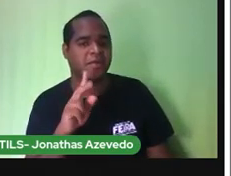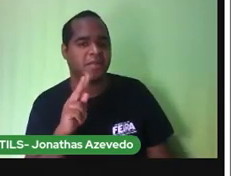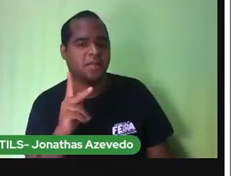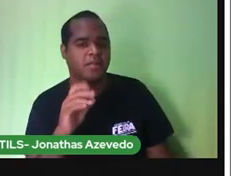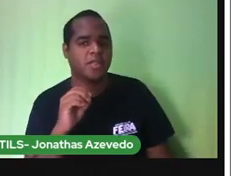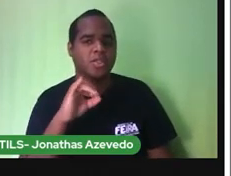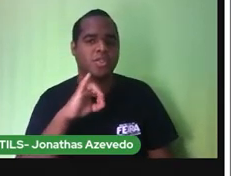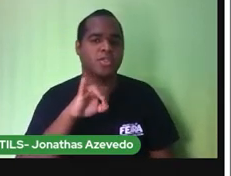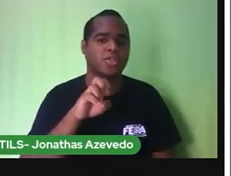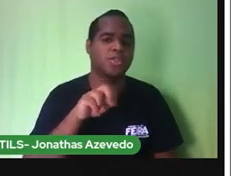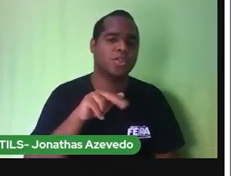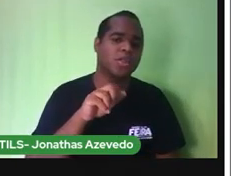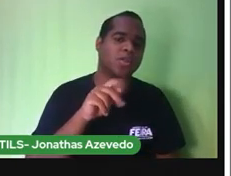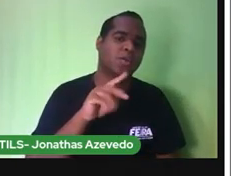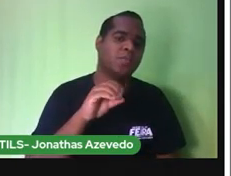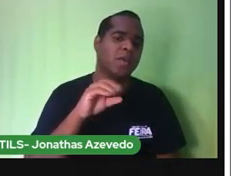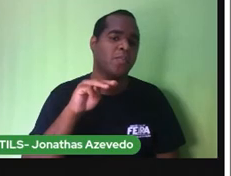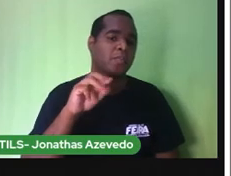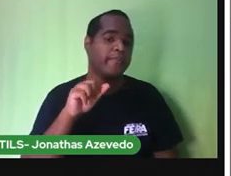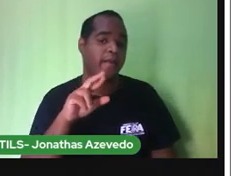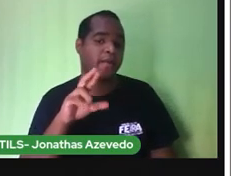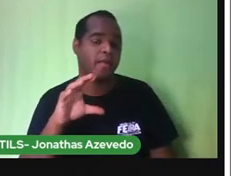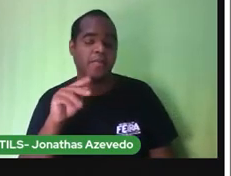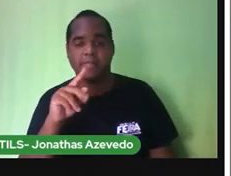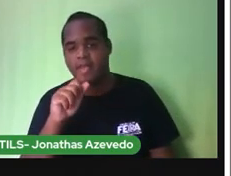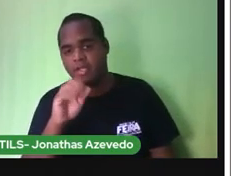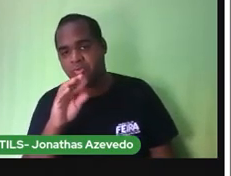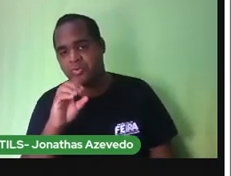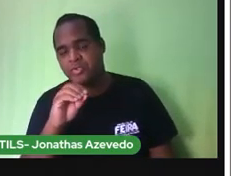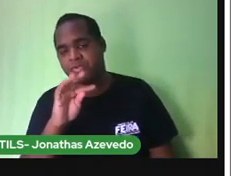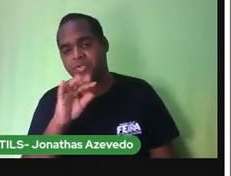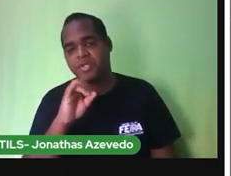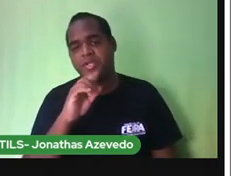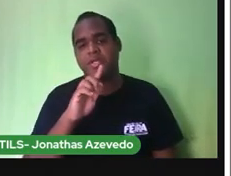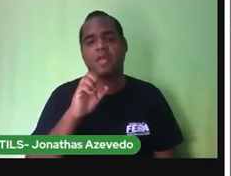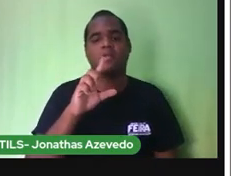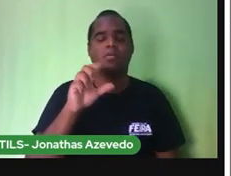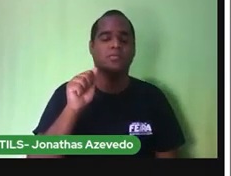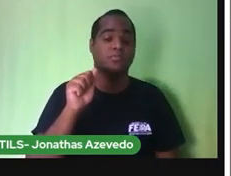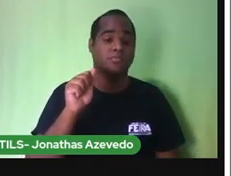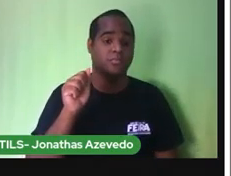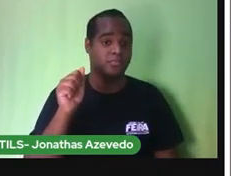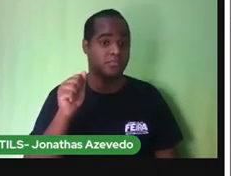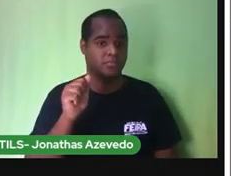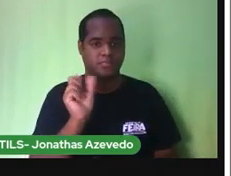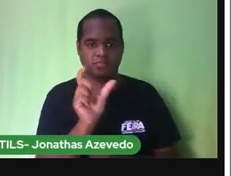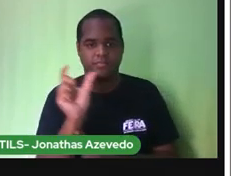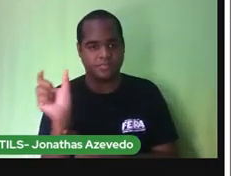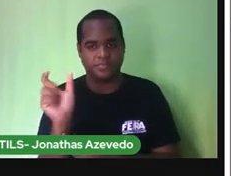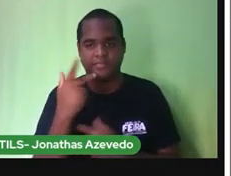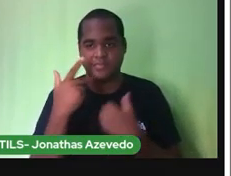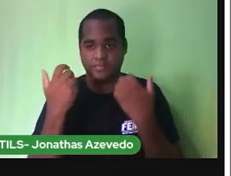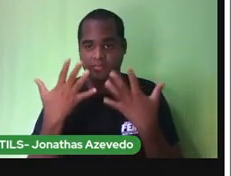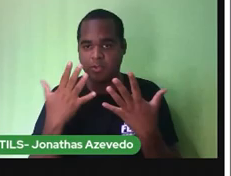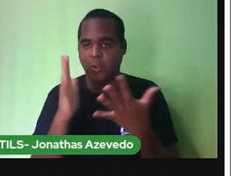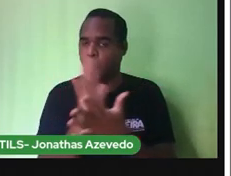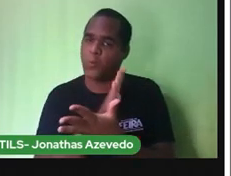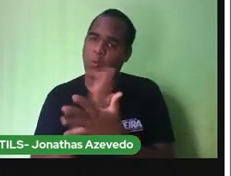Jenipapo na Recco pa gg em ao lado a pro colocou